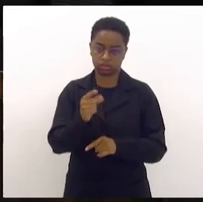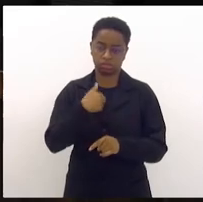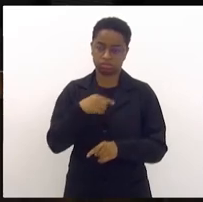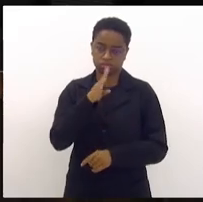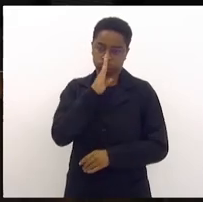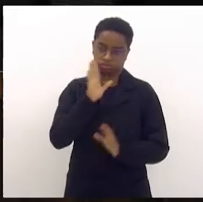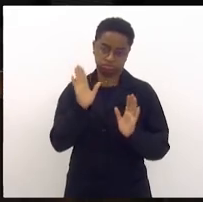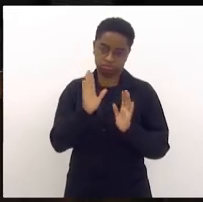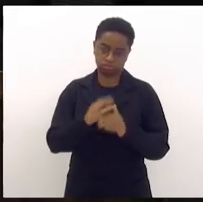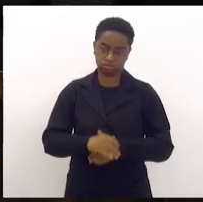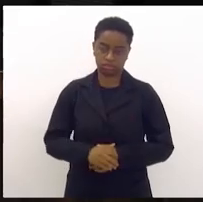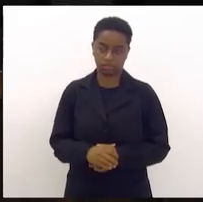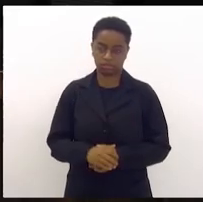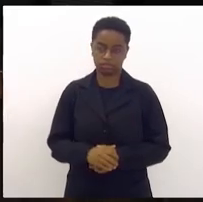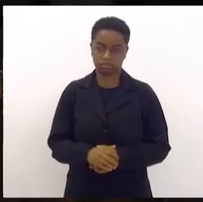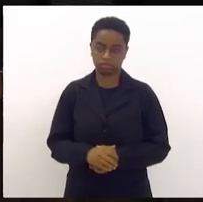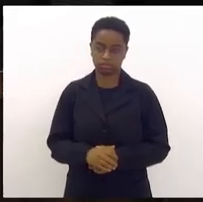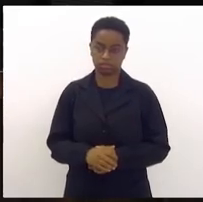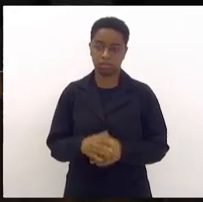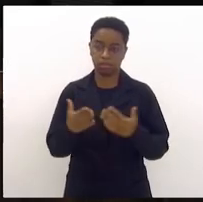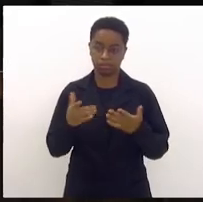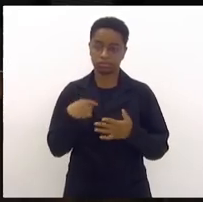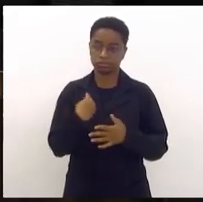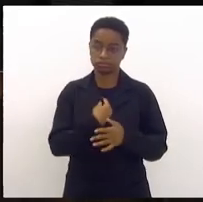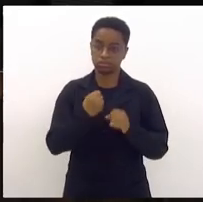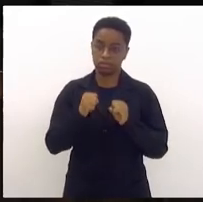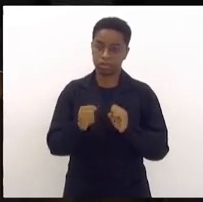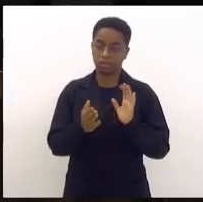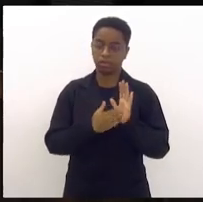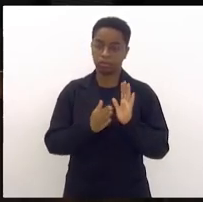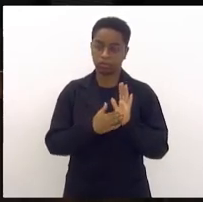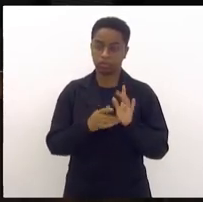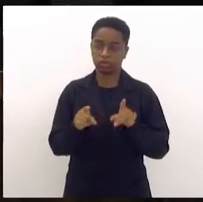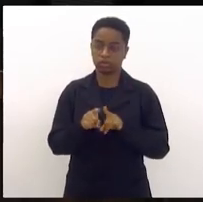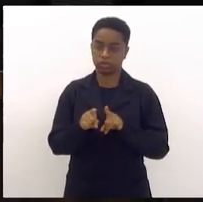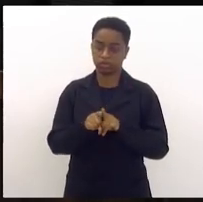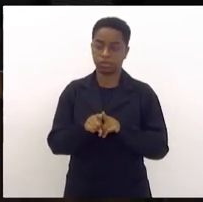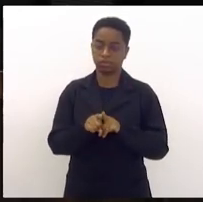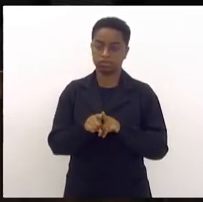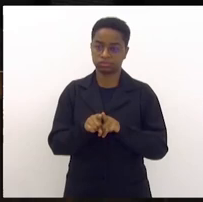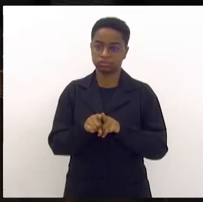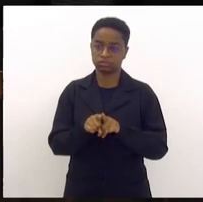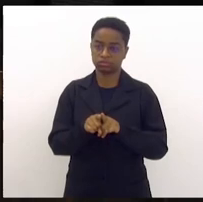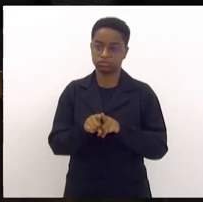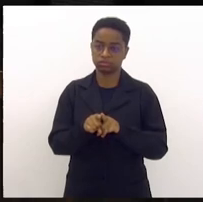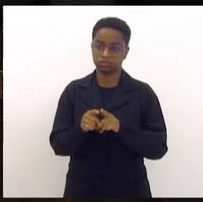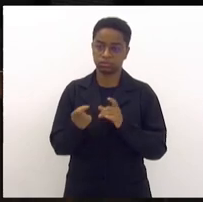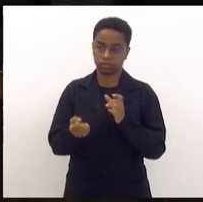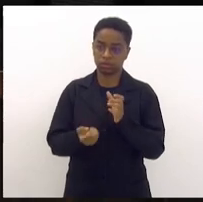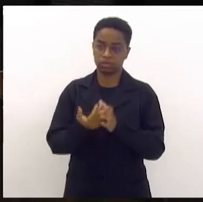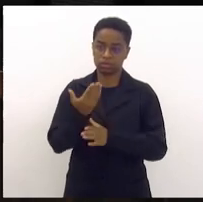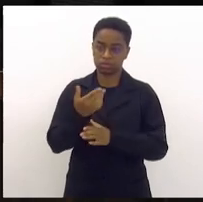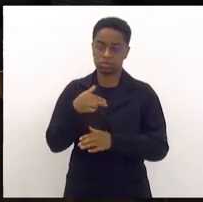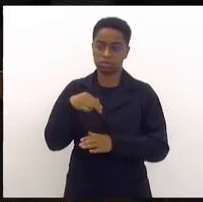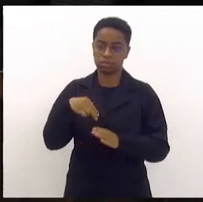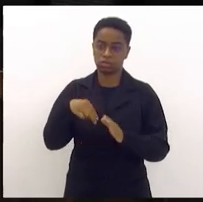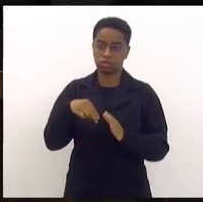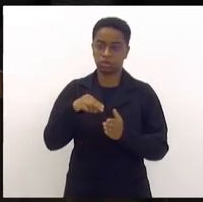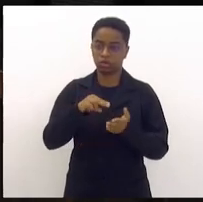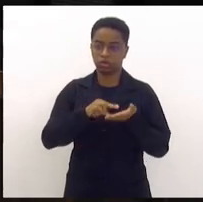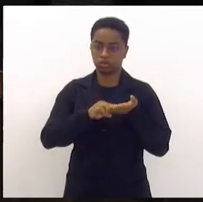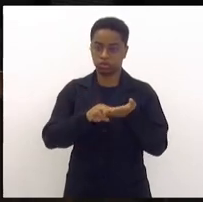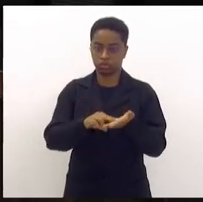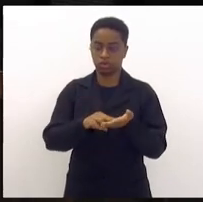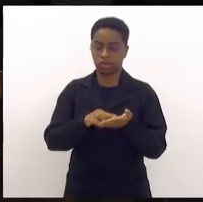né? Me abstenho. Gente pode propor aqui a partir da. Criar uma nota de repúdio